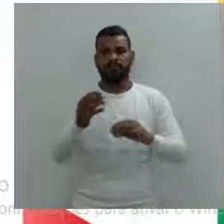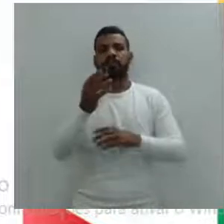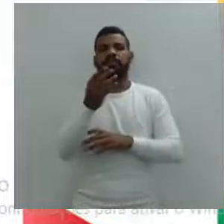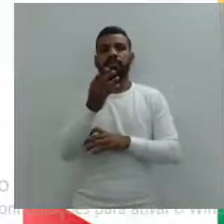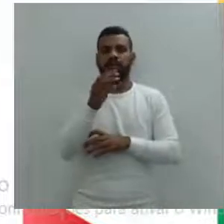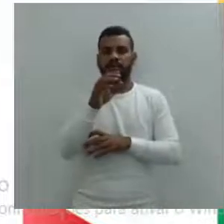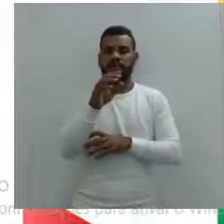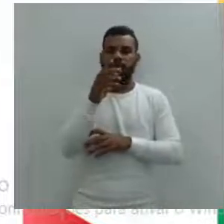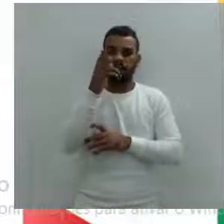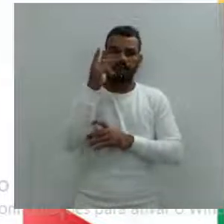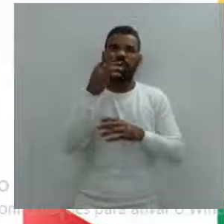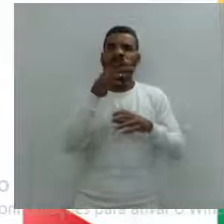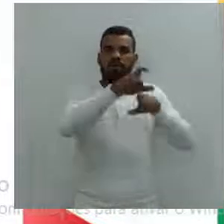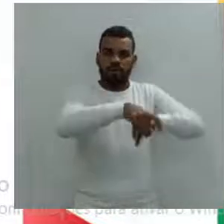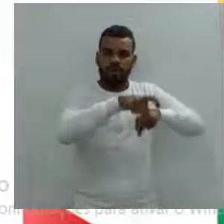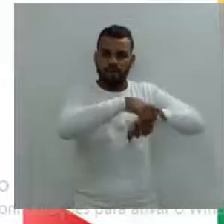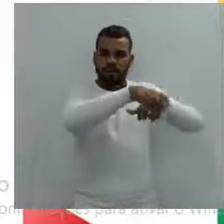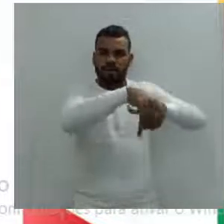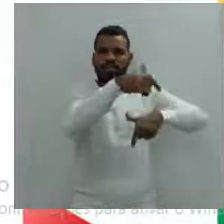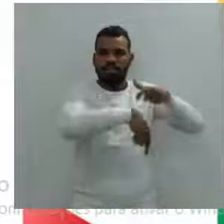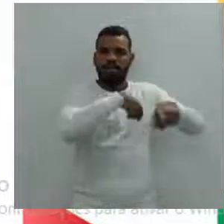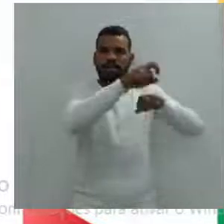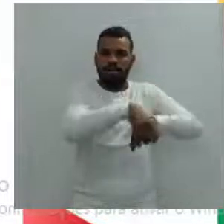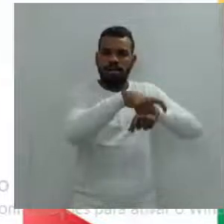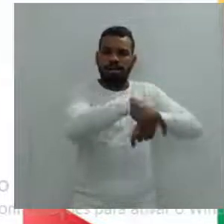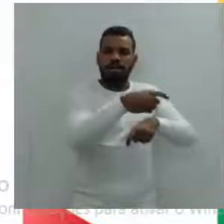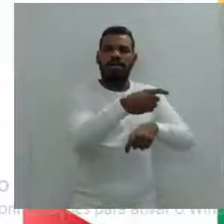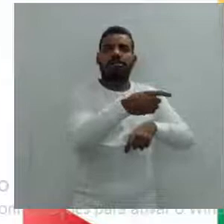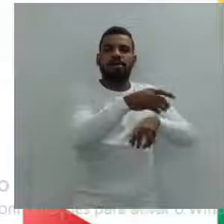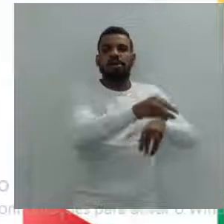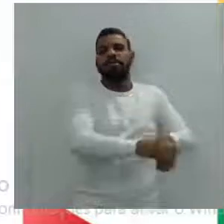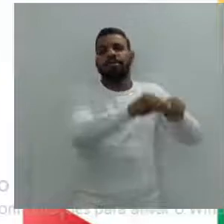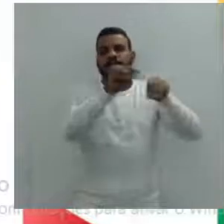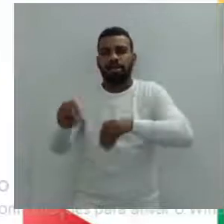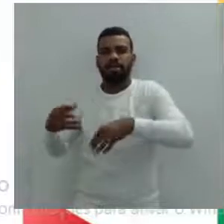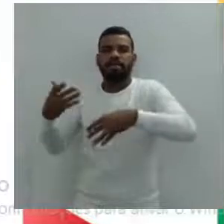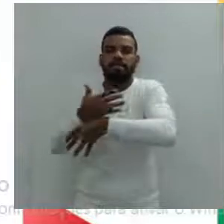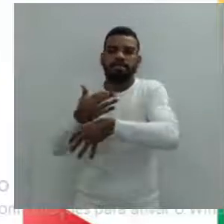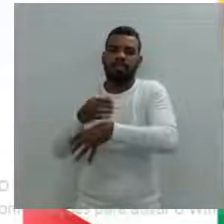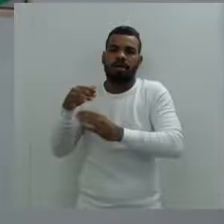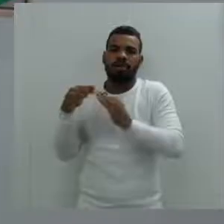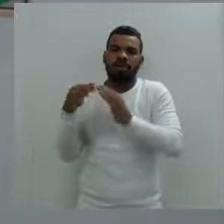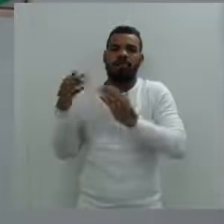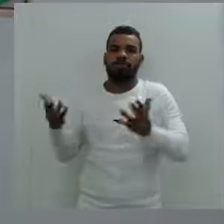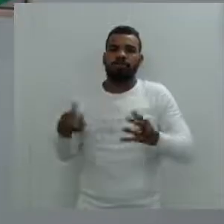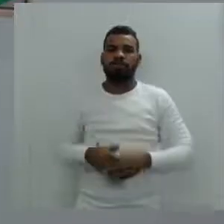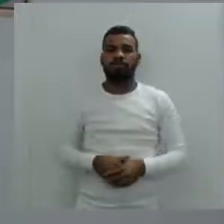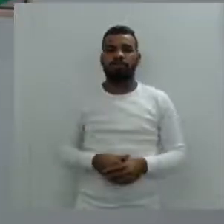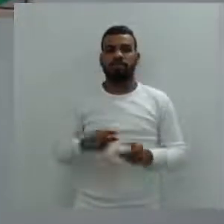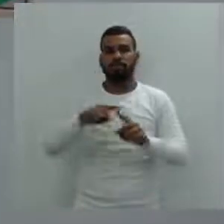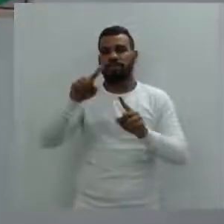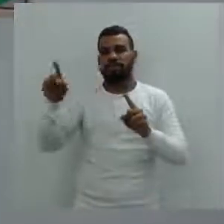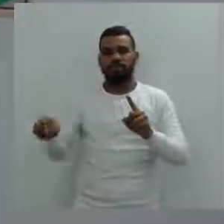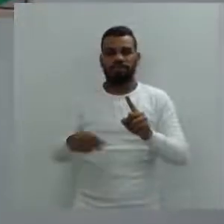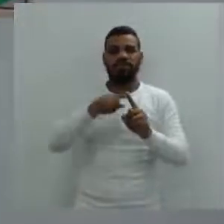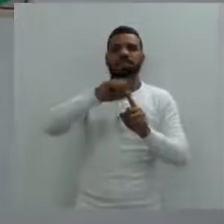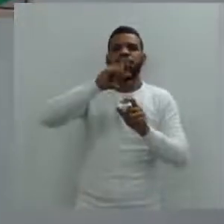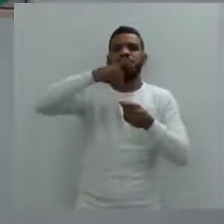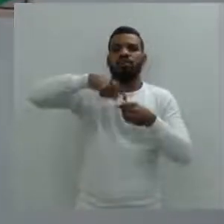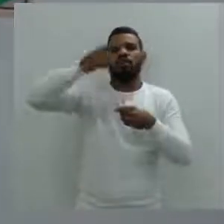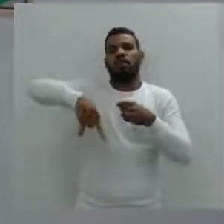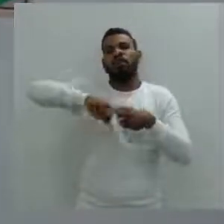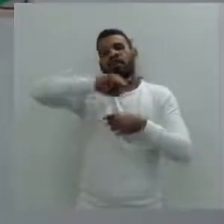a galera que sai do rural e vai para as cidades em busca de quê? De empregos. Então veja como é que é o ciclo aí, ó, que a gente viu agora.